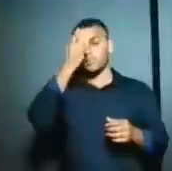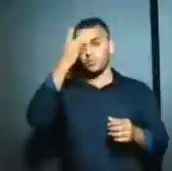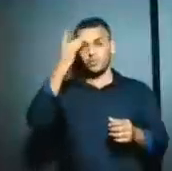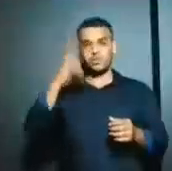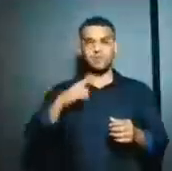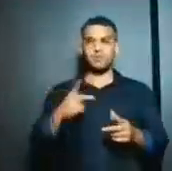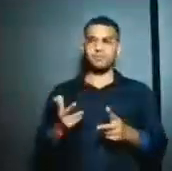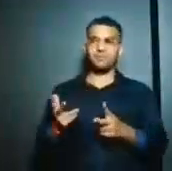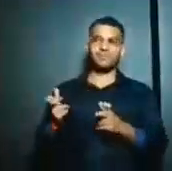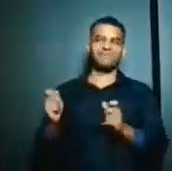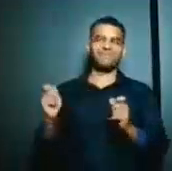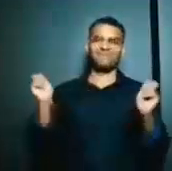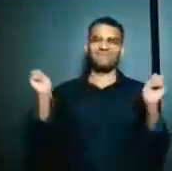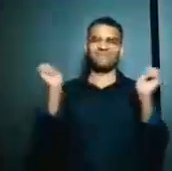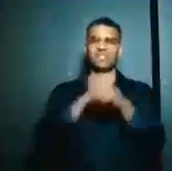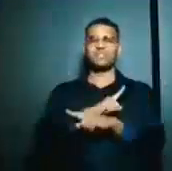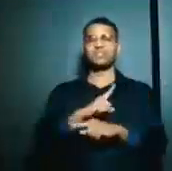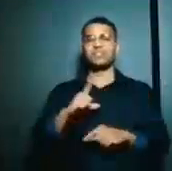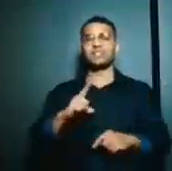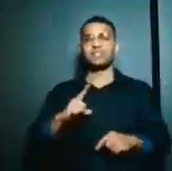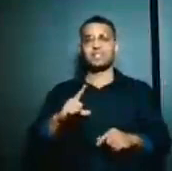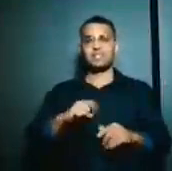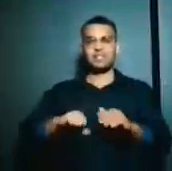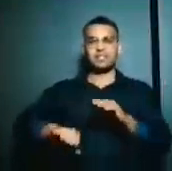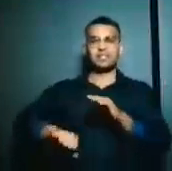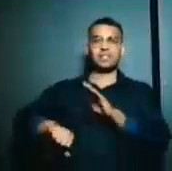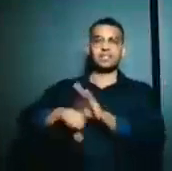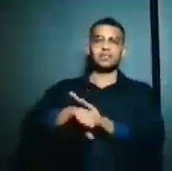torna uma legislação penal rígida, você vai